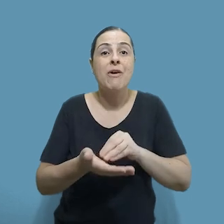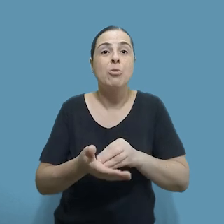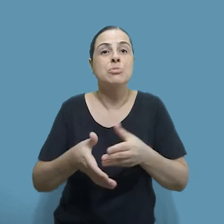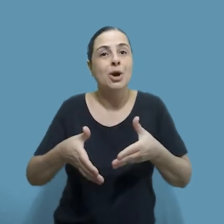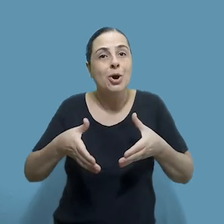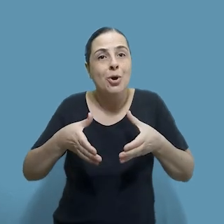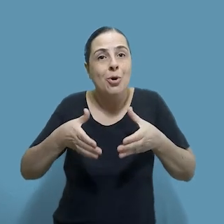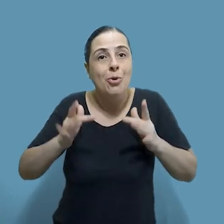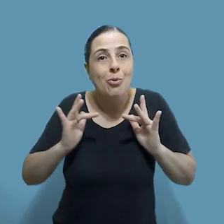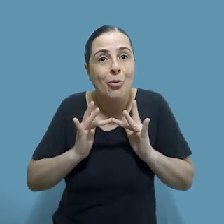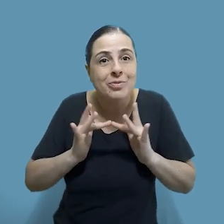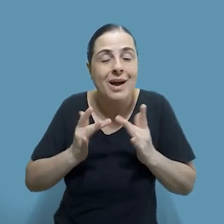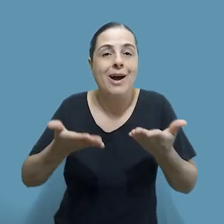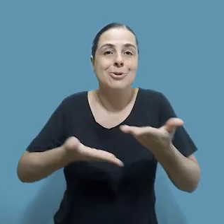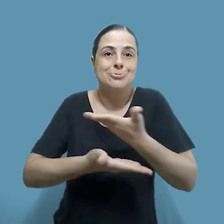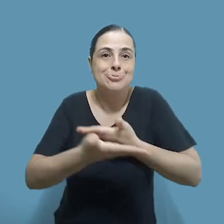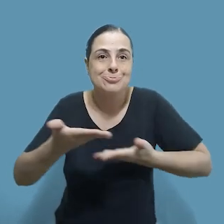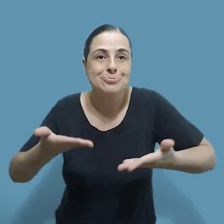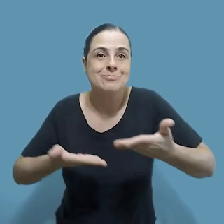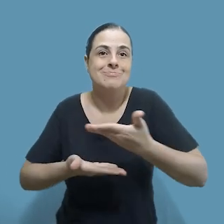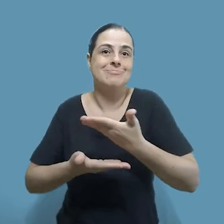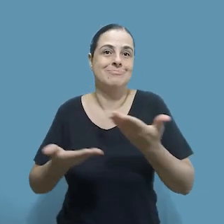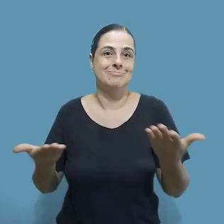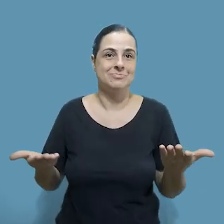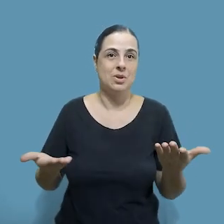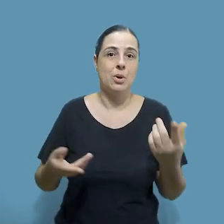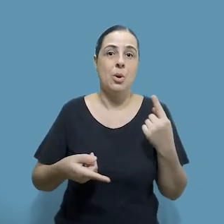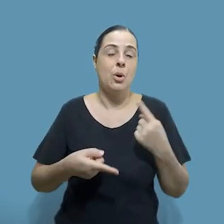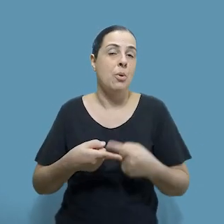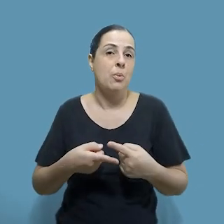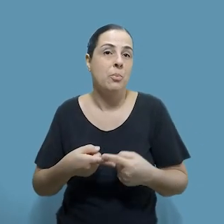estar aglomerada numa plataforma de metrô, isso não tem inclusão